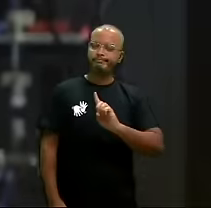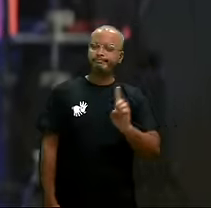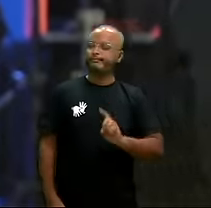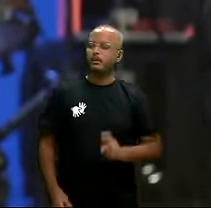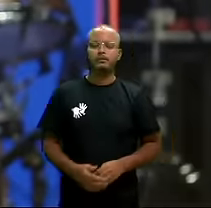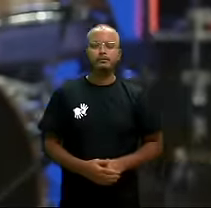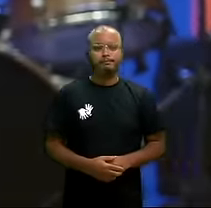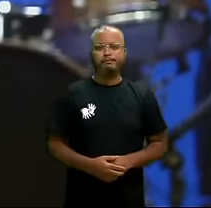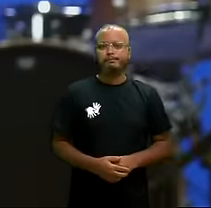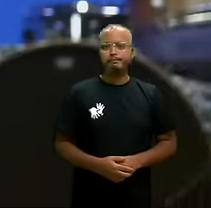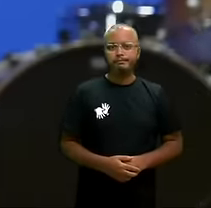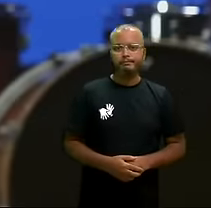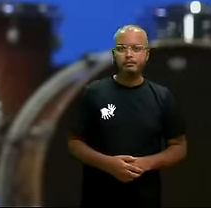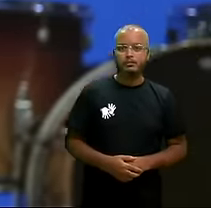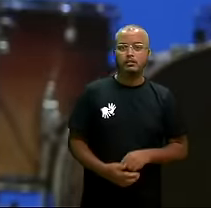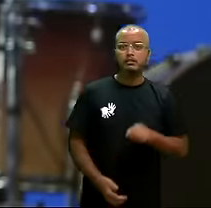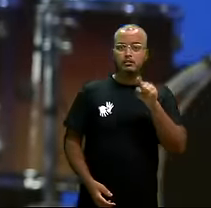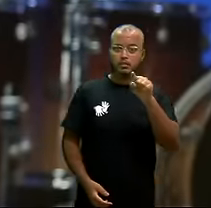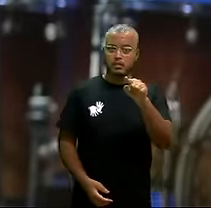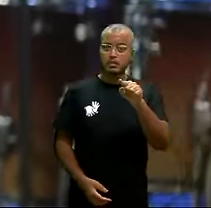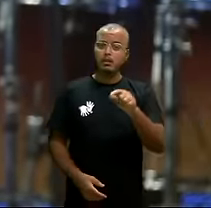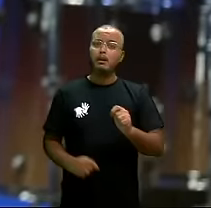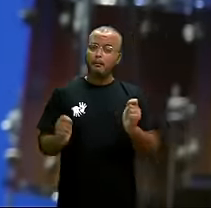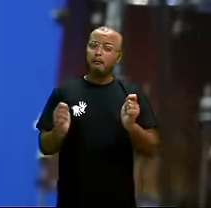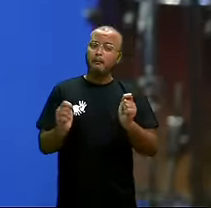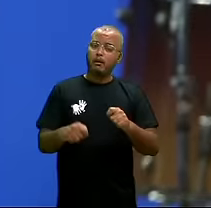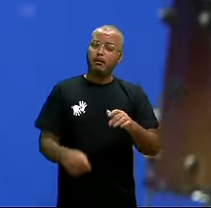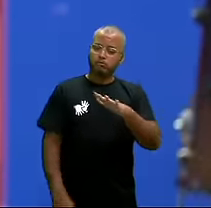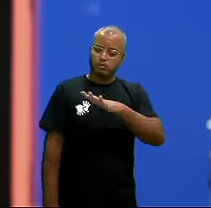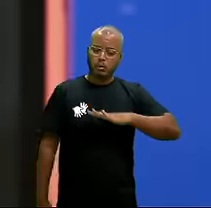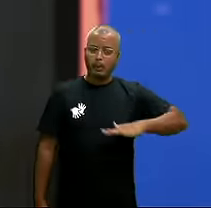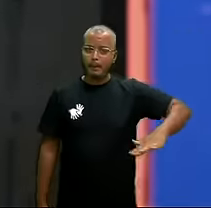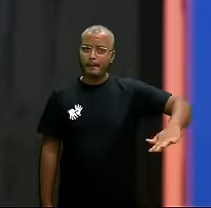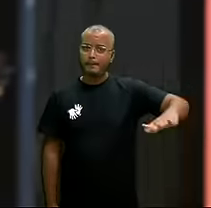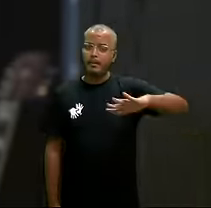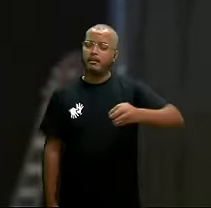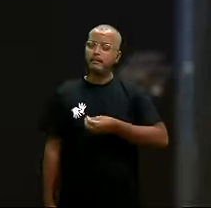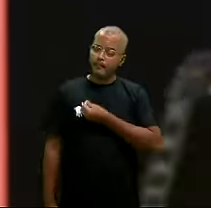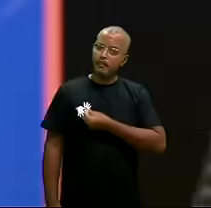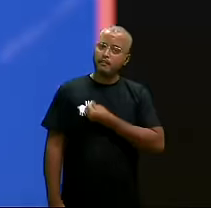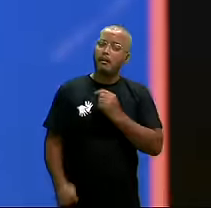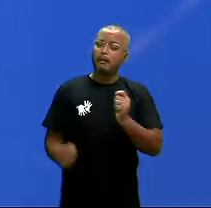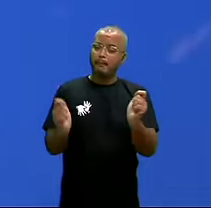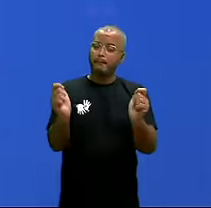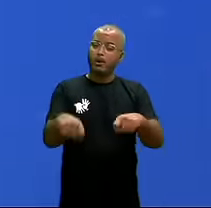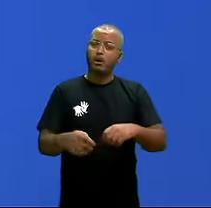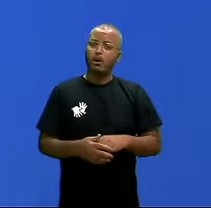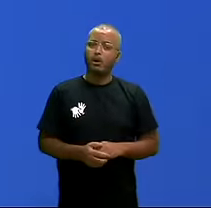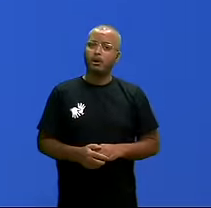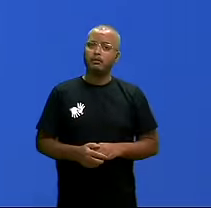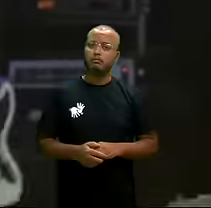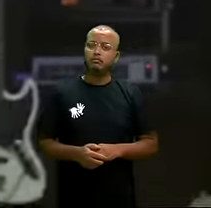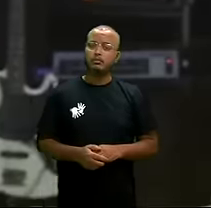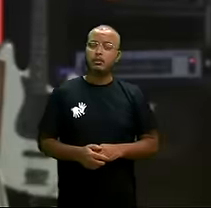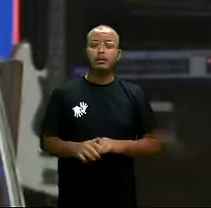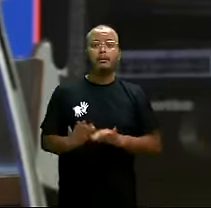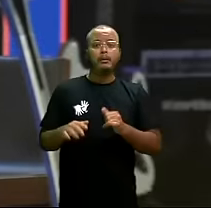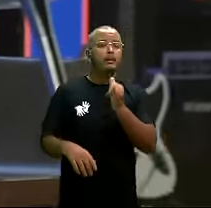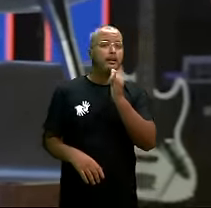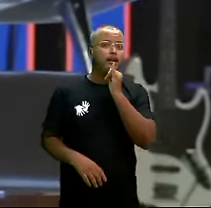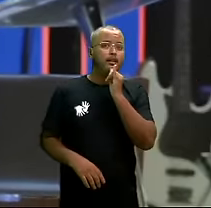suficiente. Você pode viver num ambiente como esse. Não foi suficiente viver ao lado de Jesus. Judas se matou, irmão.